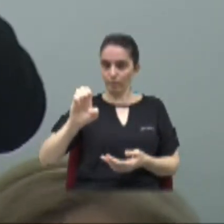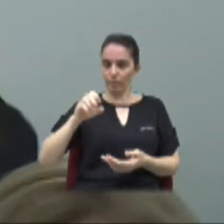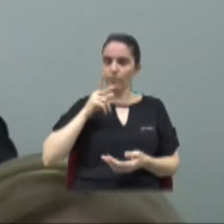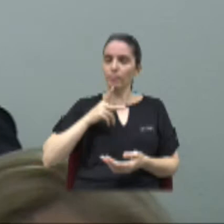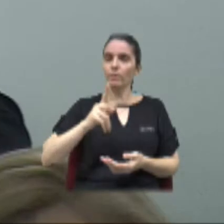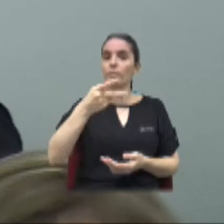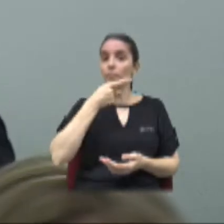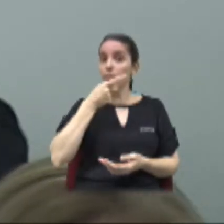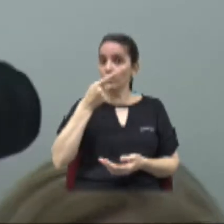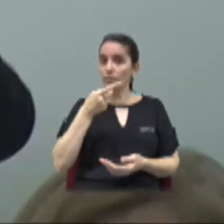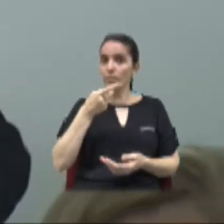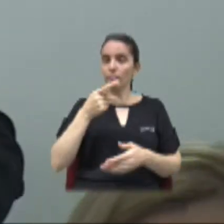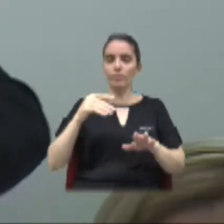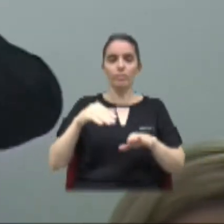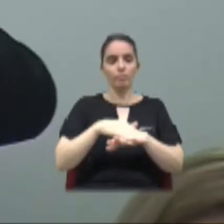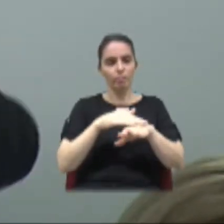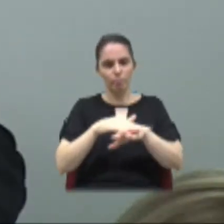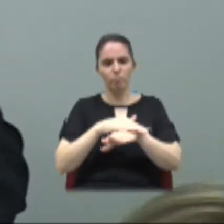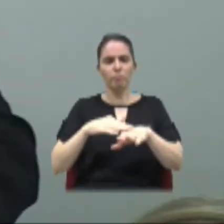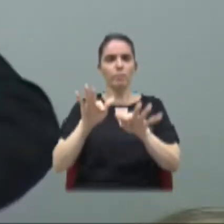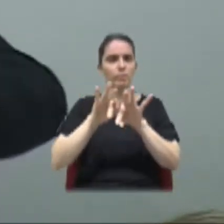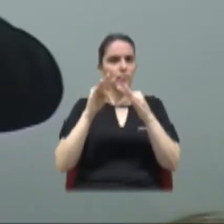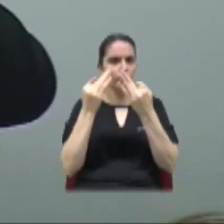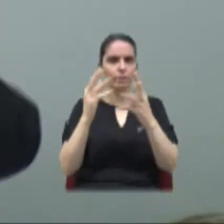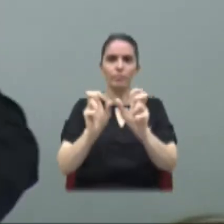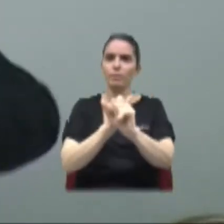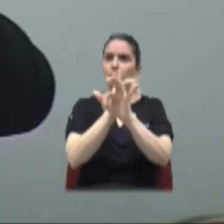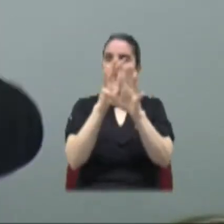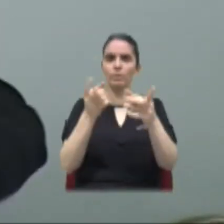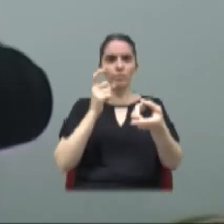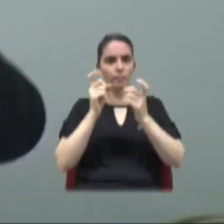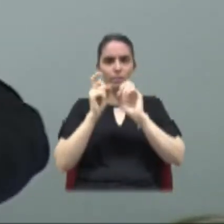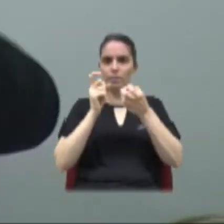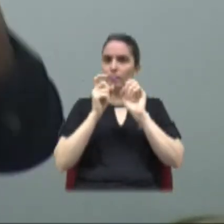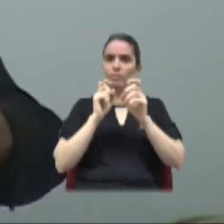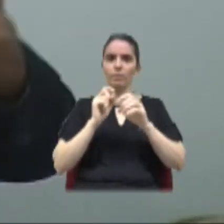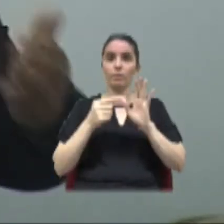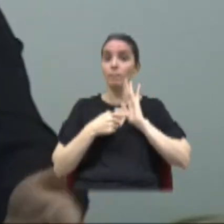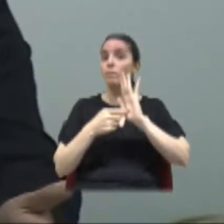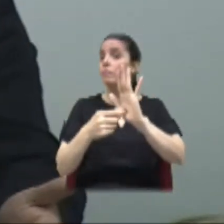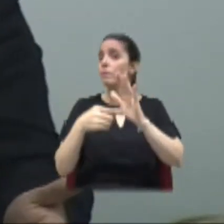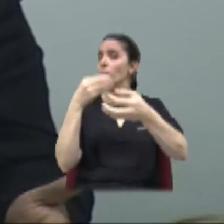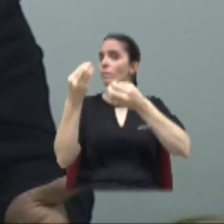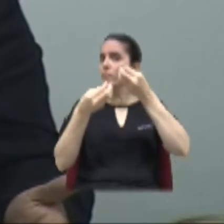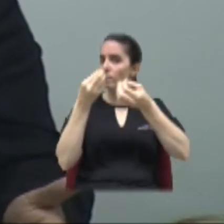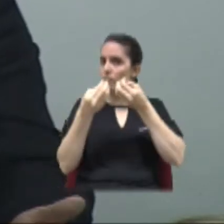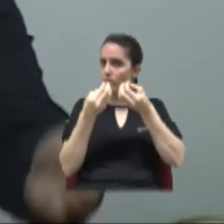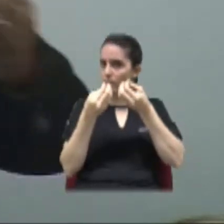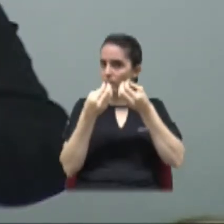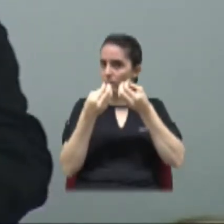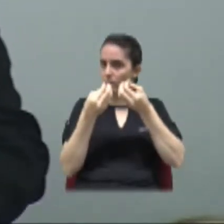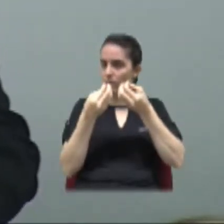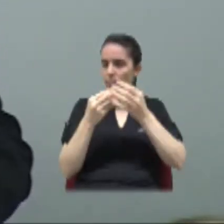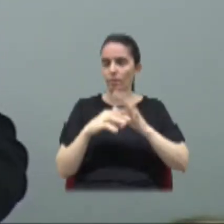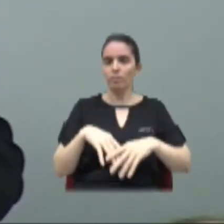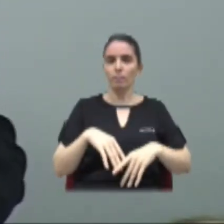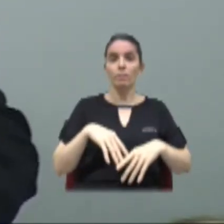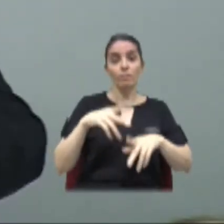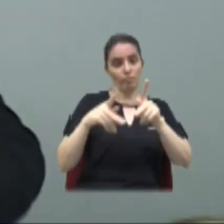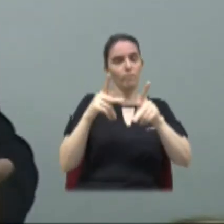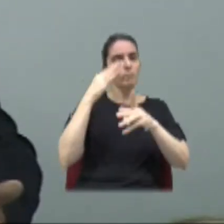11. Eu não sei, 4 mil pessoas ou famílias que deixaram de estar nessa fila.